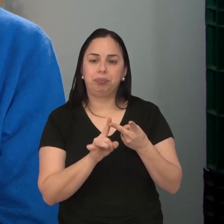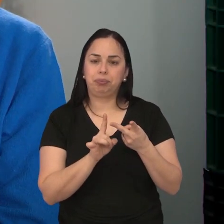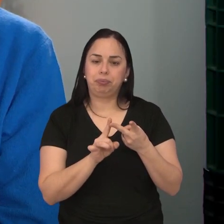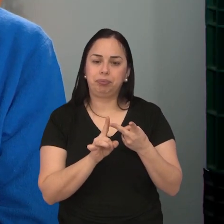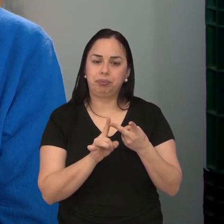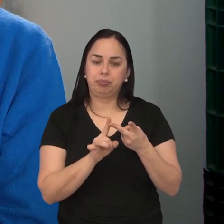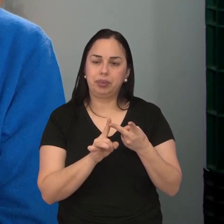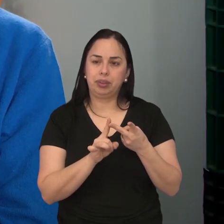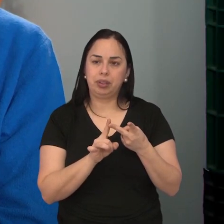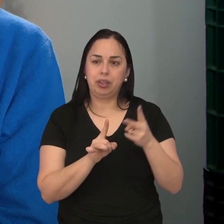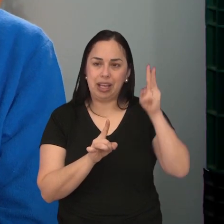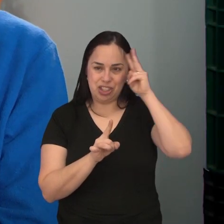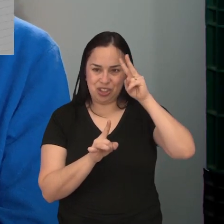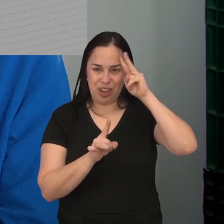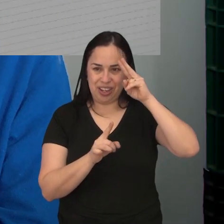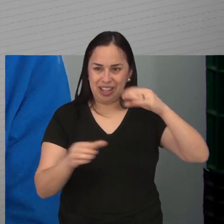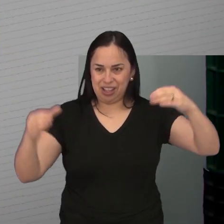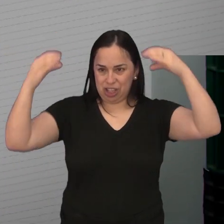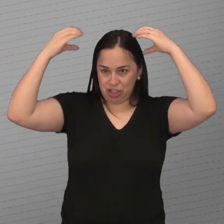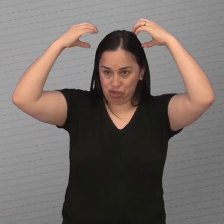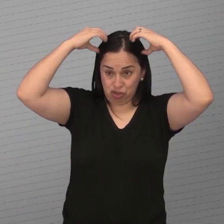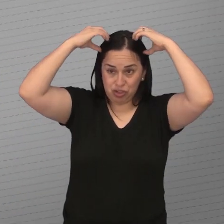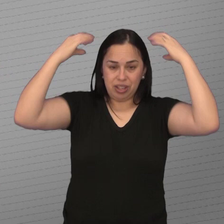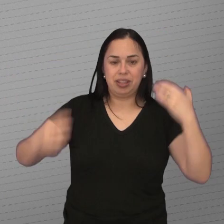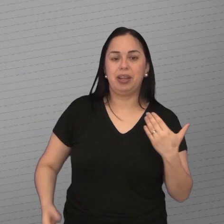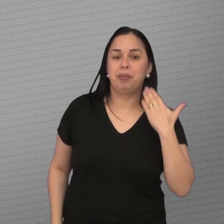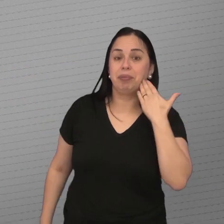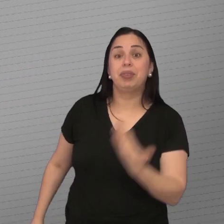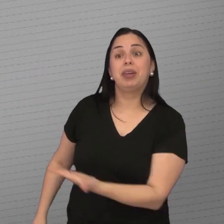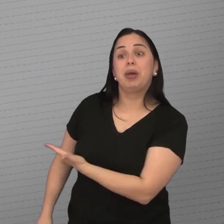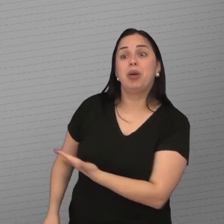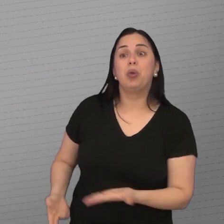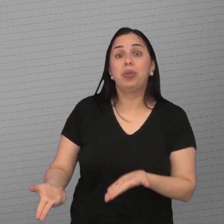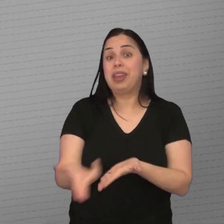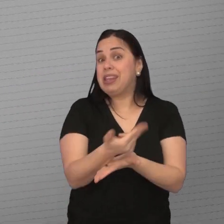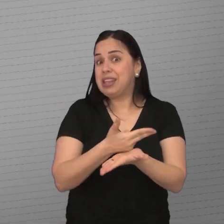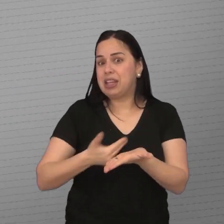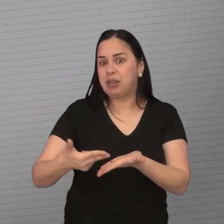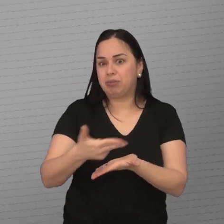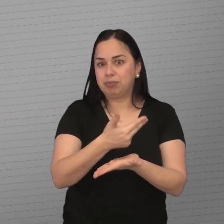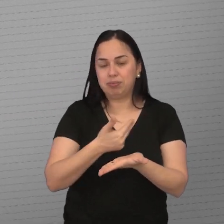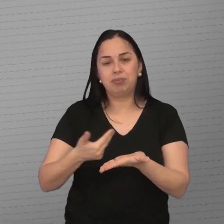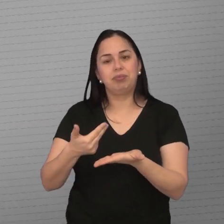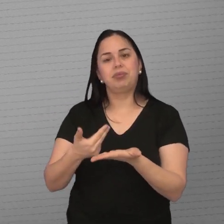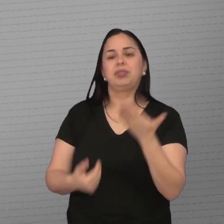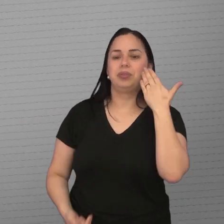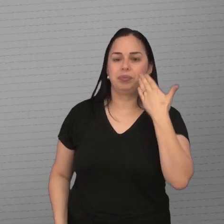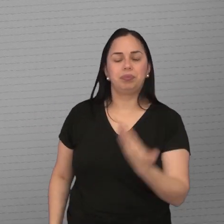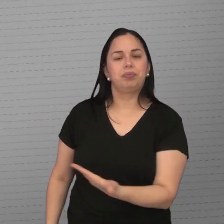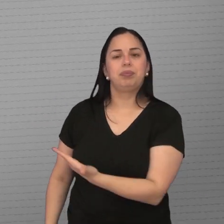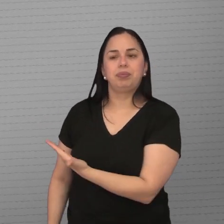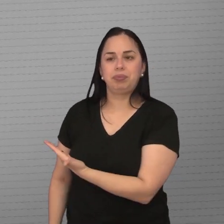outro, as histórias da Disney, grande parte era desenhado pelo Carl Barks, o grande roteirista